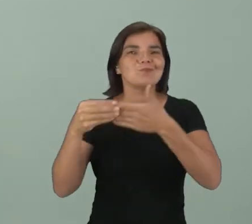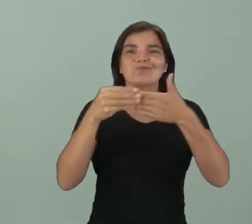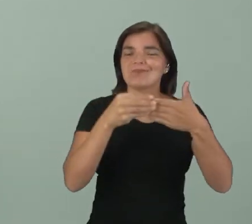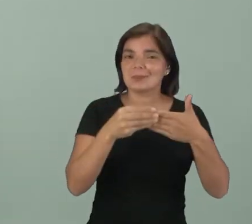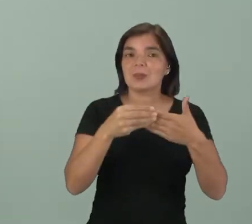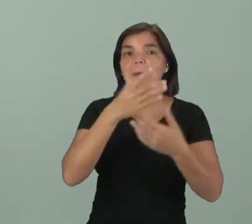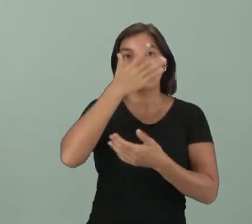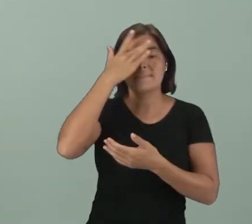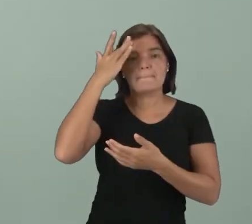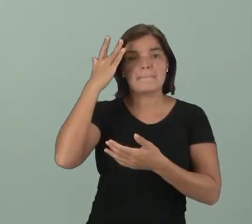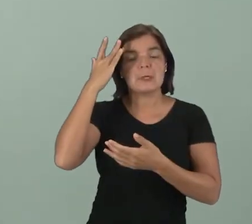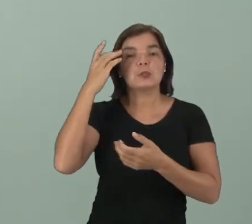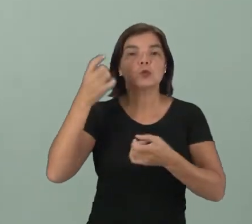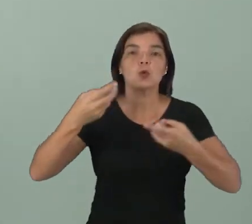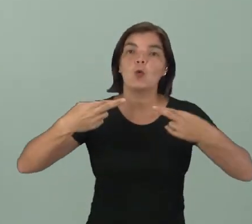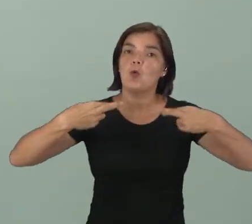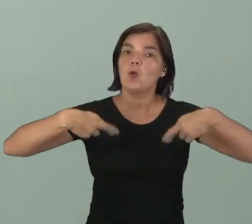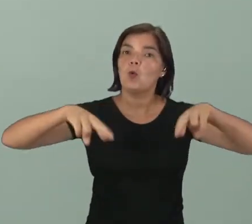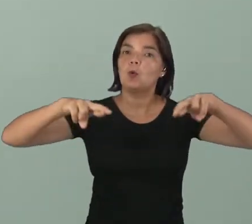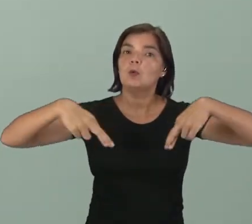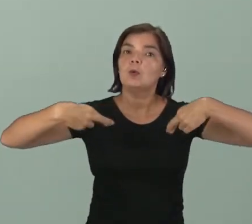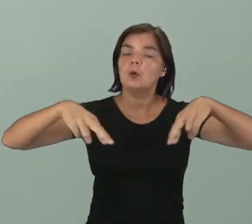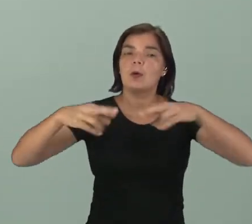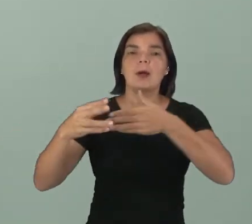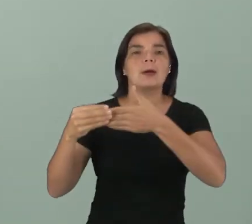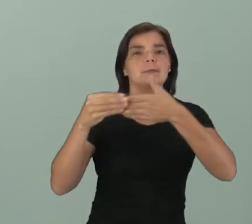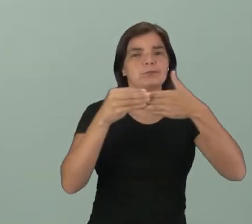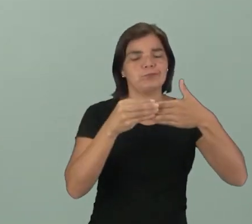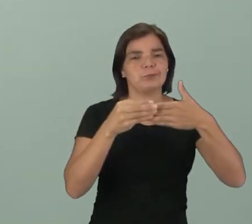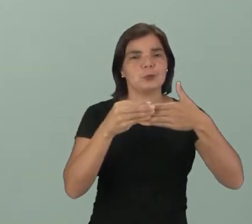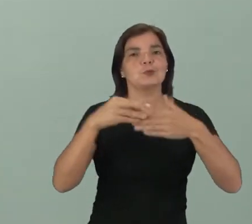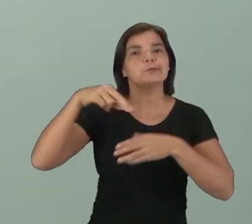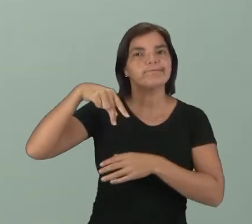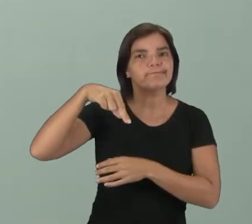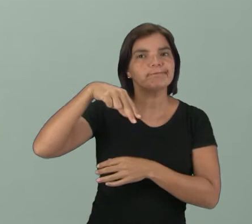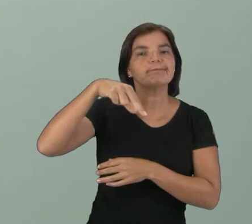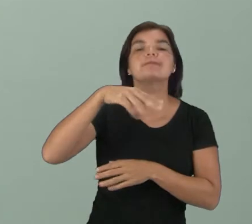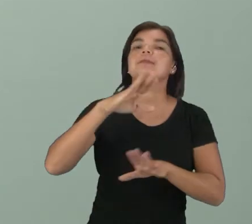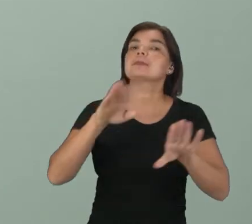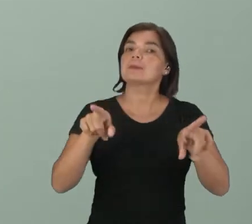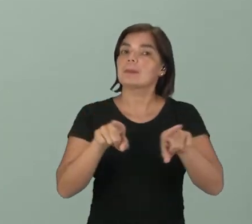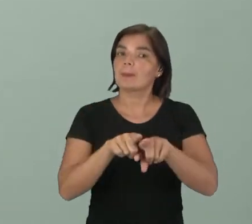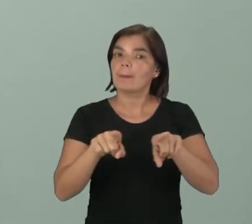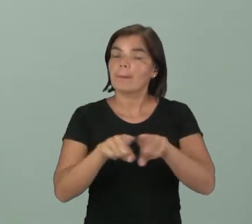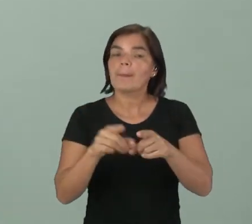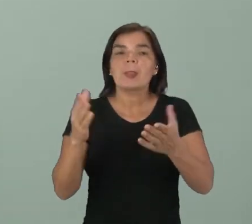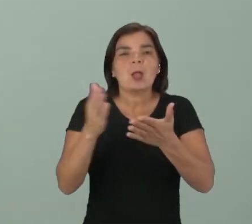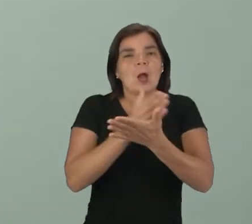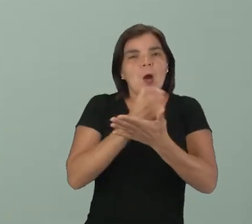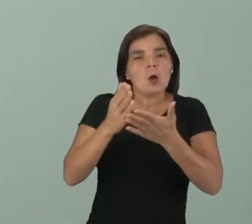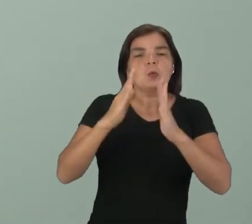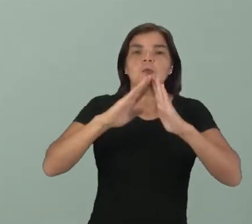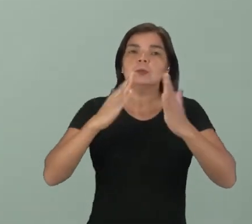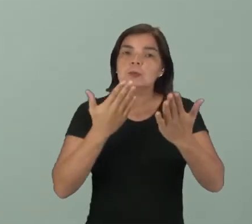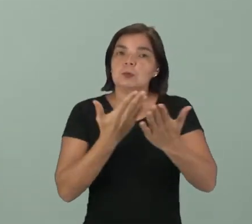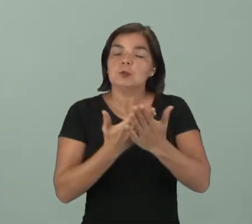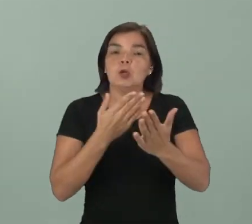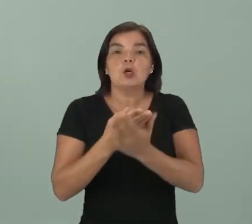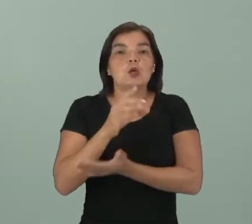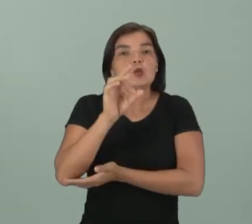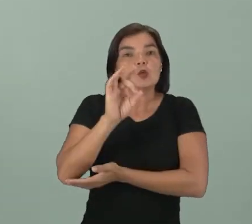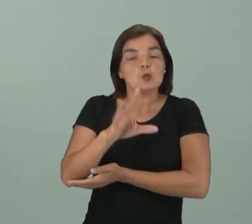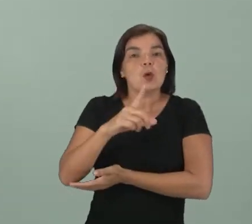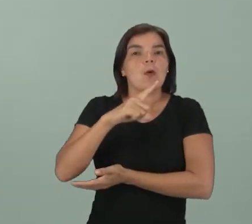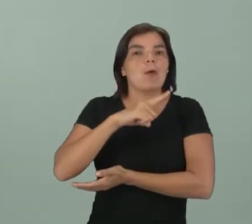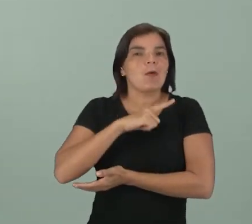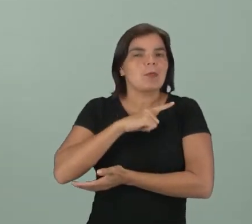transporte, com a pessoa na rede, várias pessoas ajudando nesse transporte. Além do que, algumas escolas só